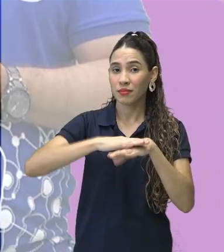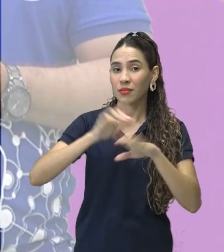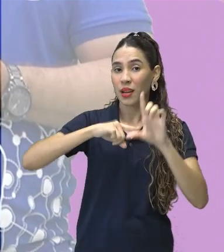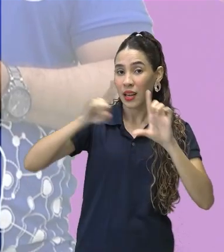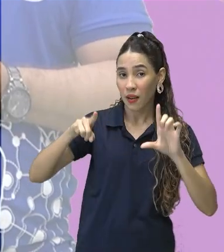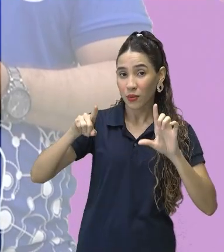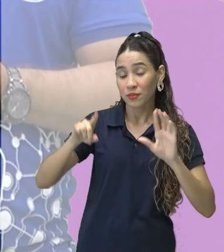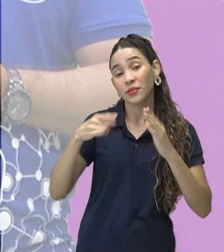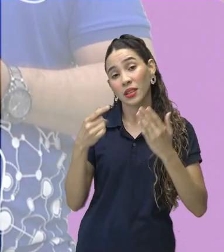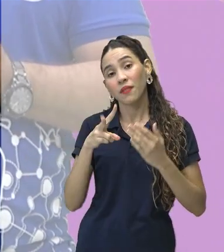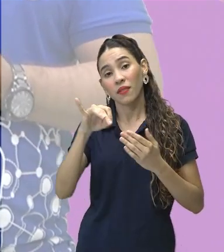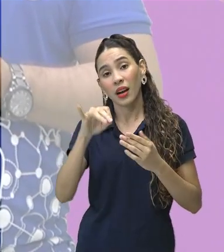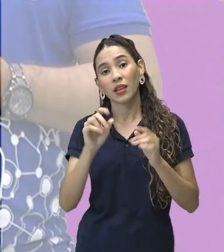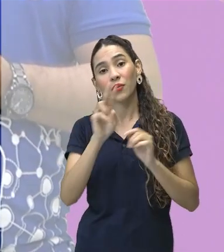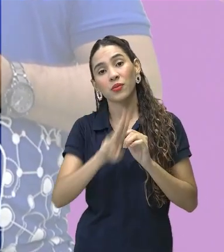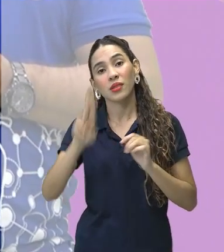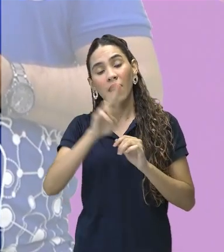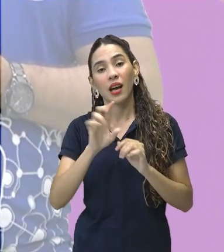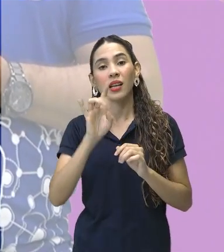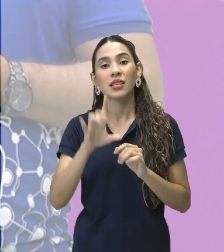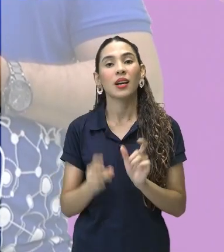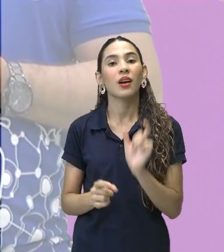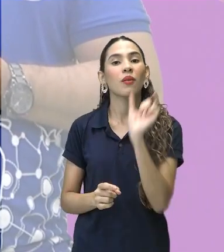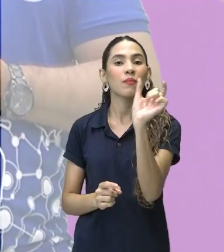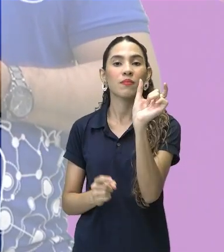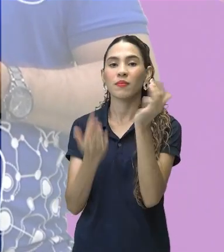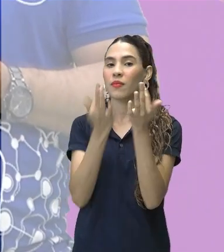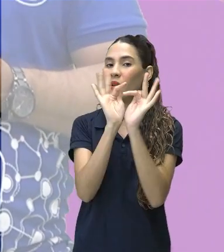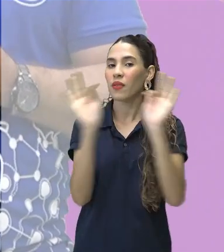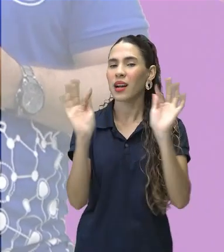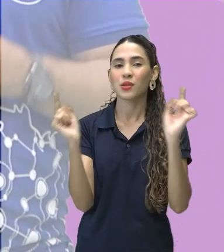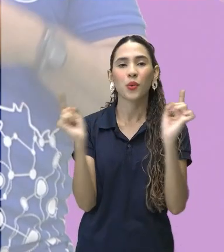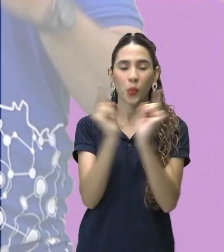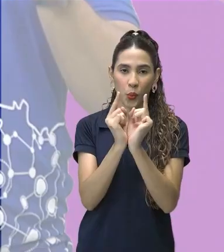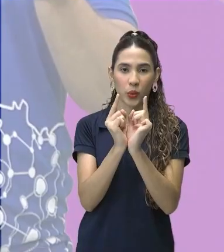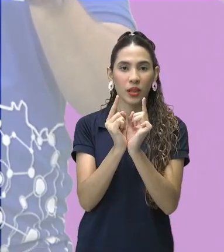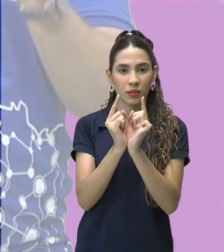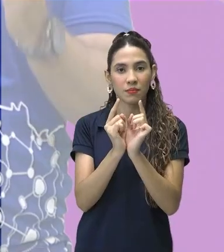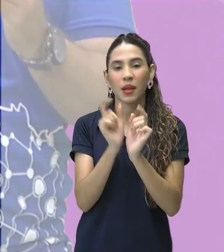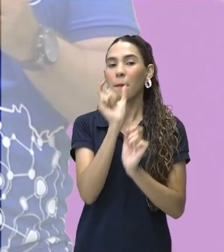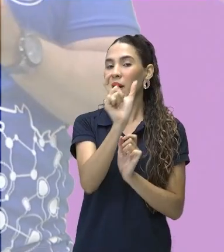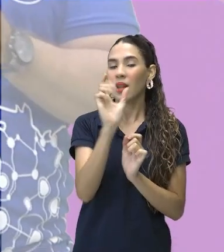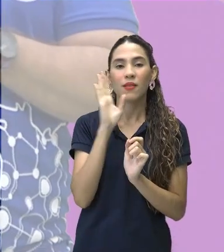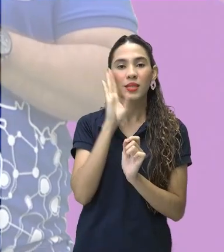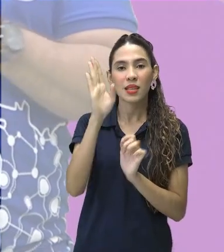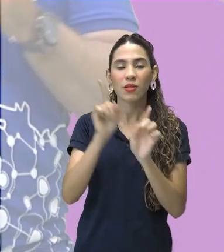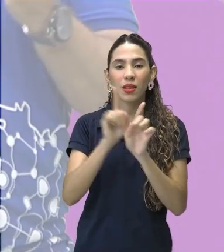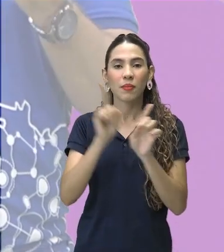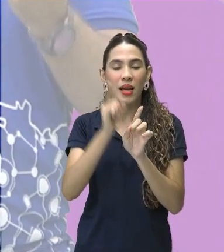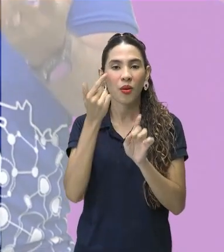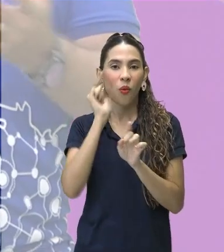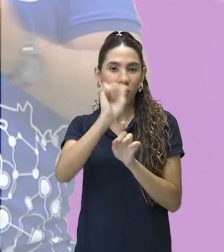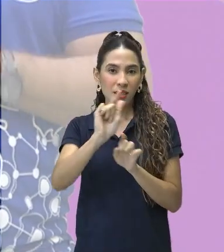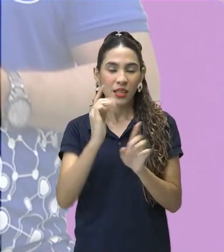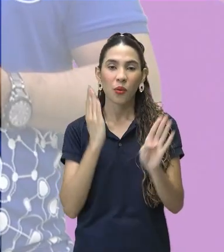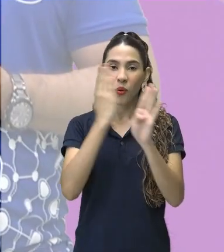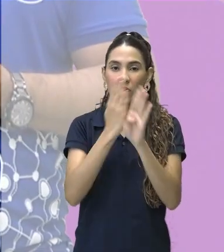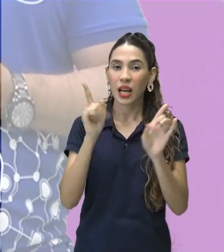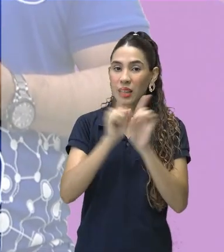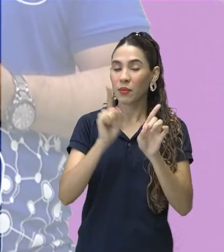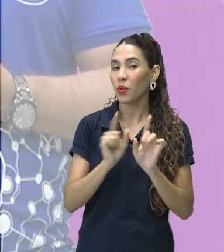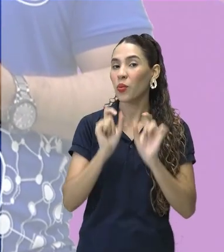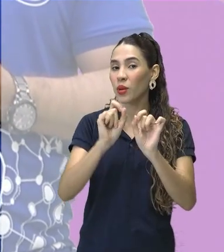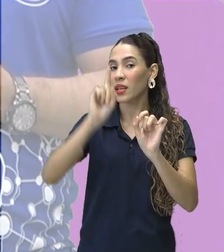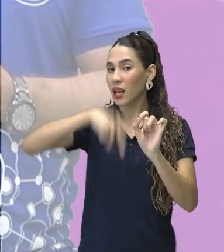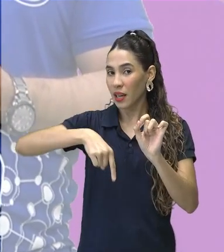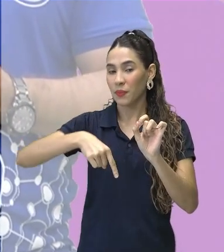gráfico. Você vai colocar apenas uma frase curta, tá? Com palavra-chave ali para conseguir identificar do